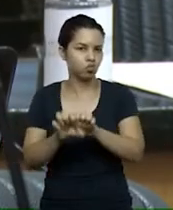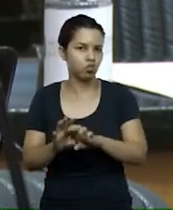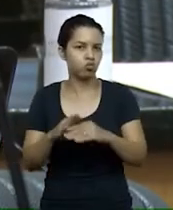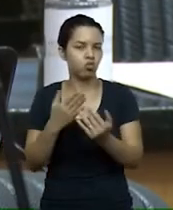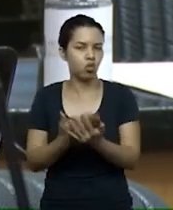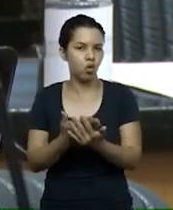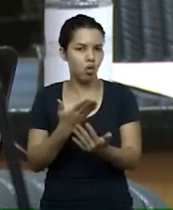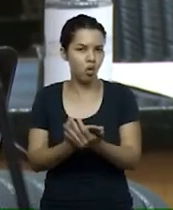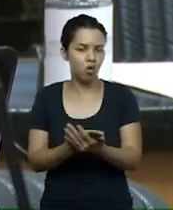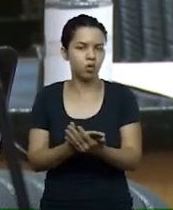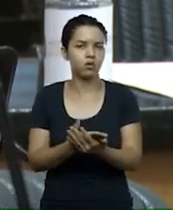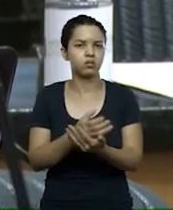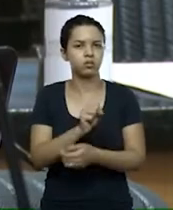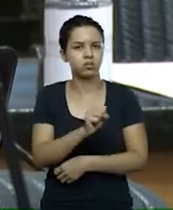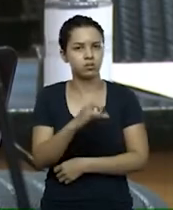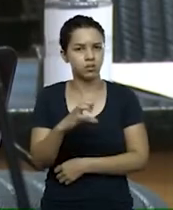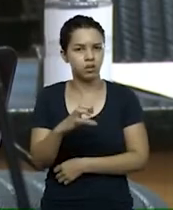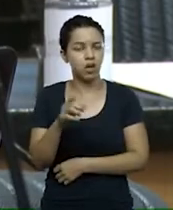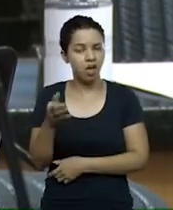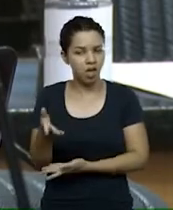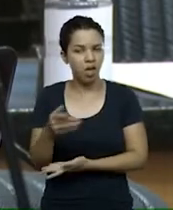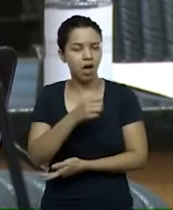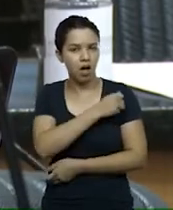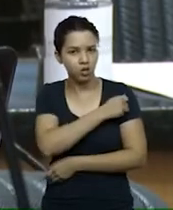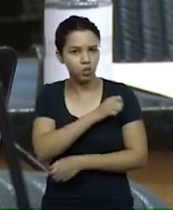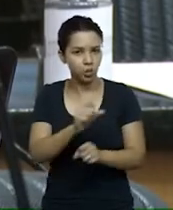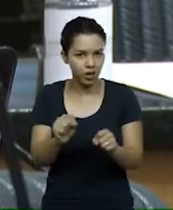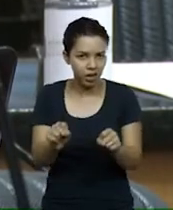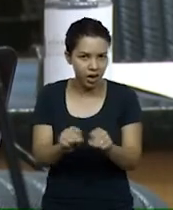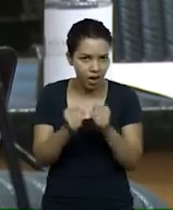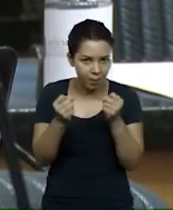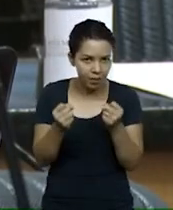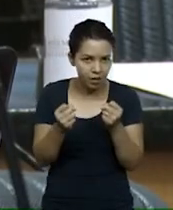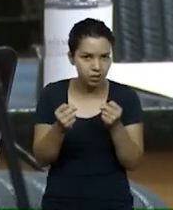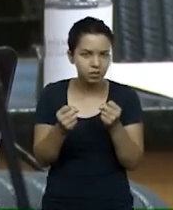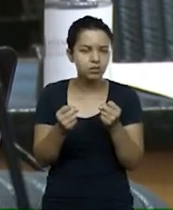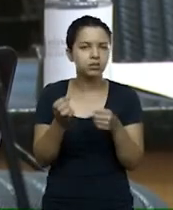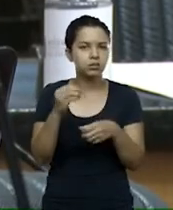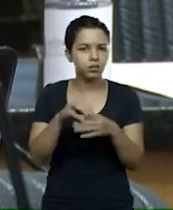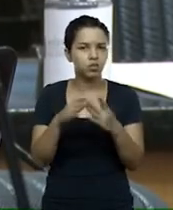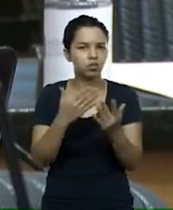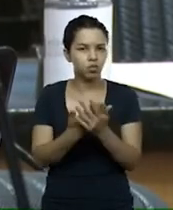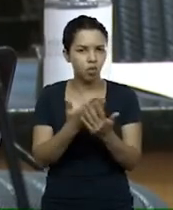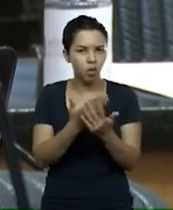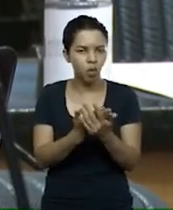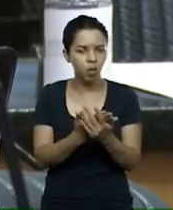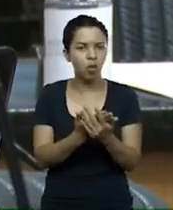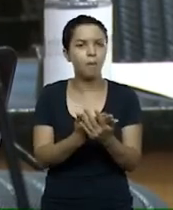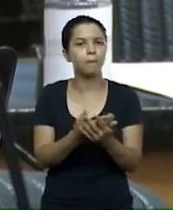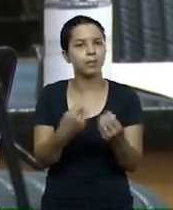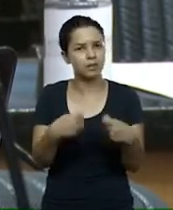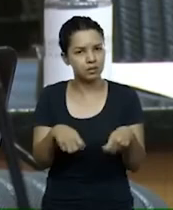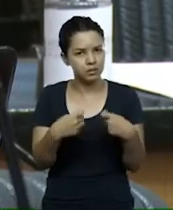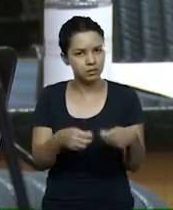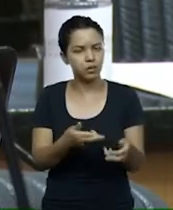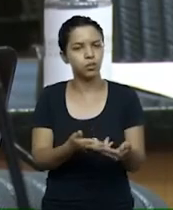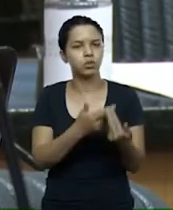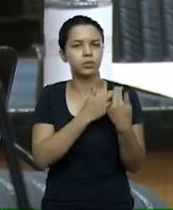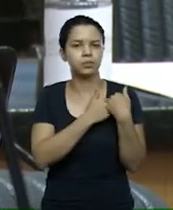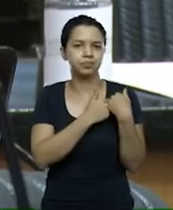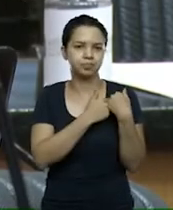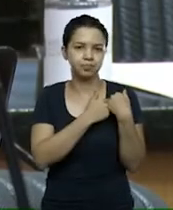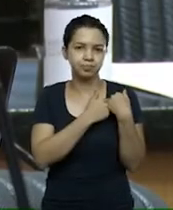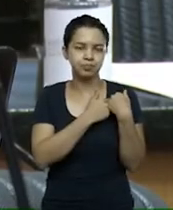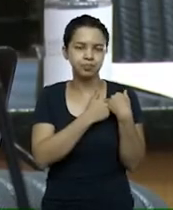catarinense. Quando o aluno quebra alguma coisa na escola, ele tem que ser responsabilizado. E se ele for menor, quem tem que ser responsabilizado